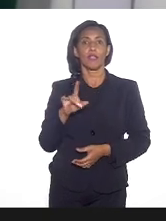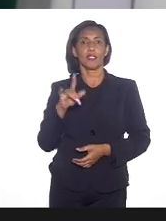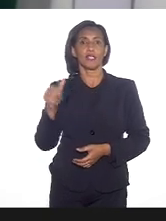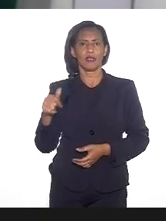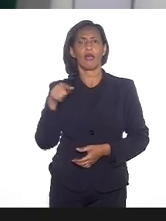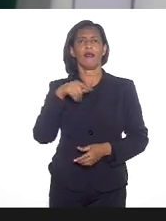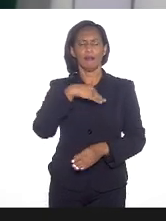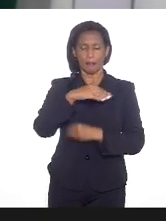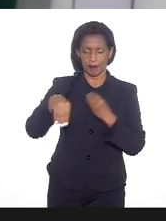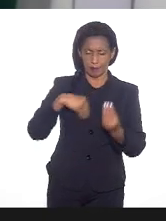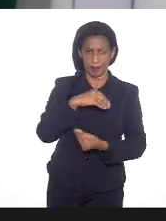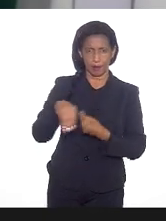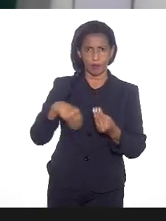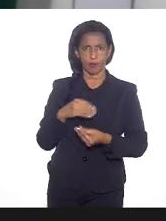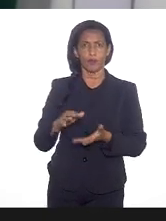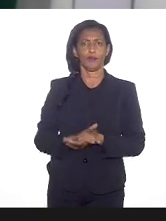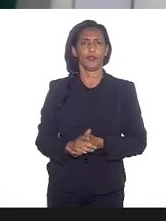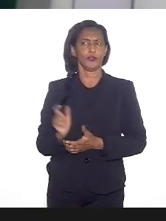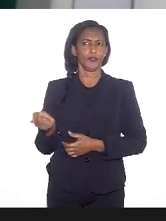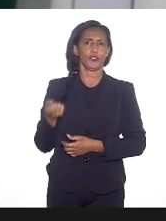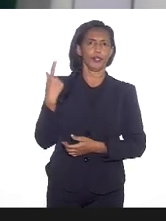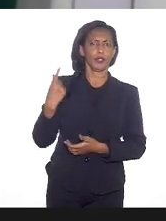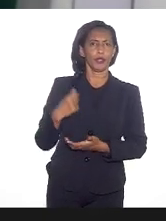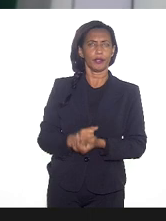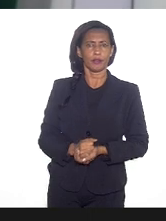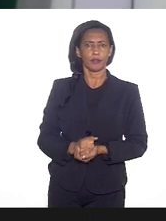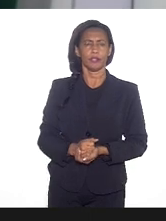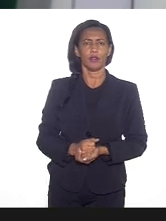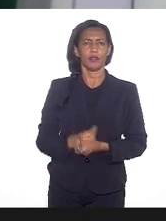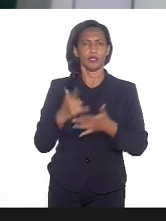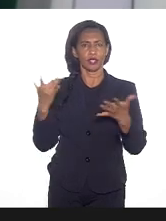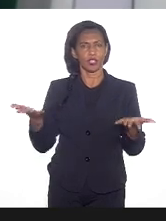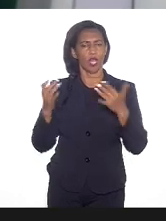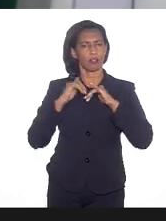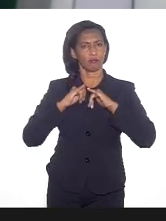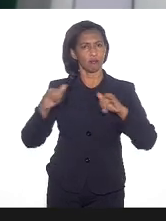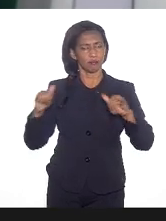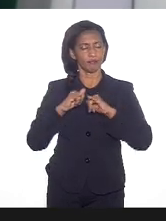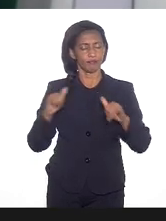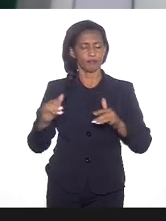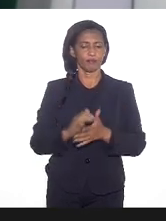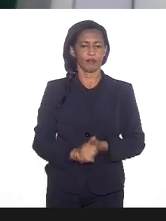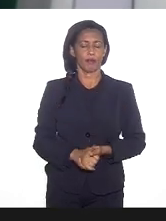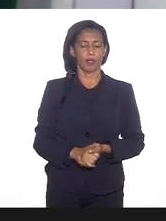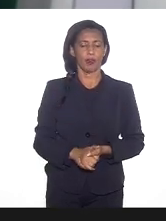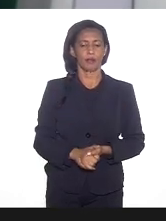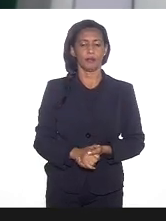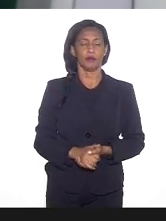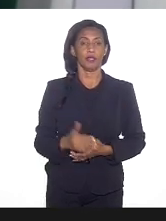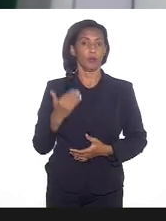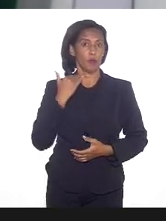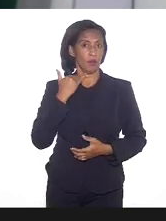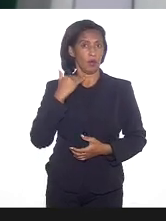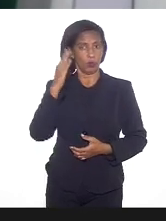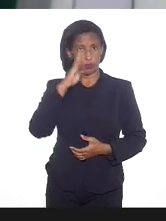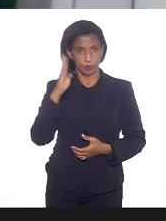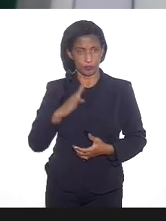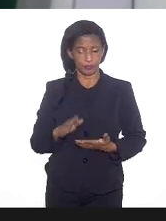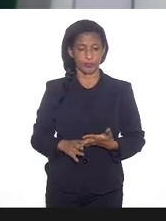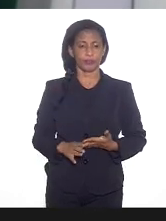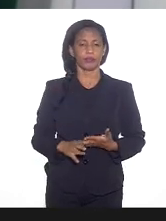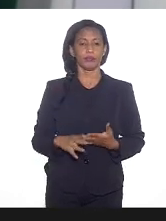ele está envolvido em situações estranhas, que já estão sendo denunciadas por toda parte. Muito bem, que o Banco do Brasil e o BNP